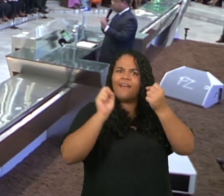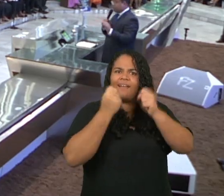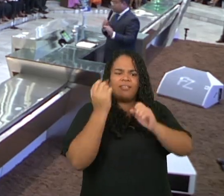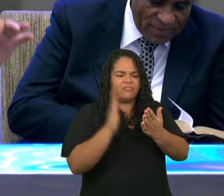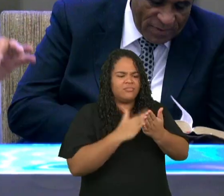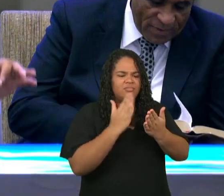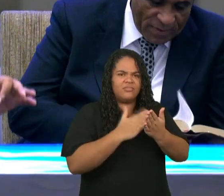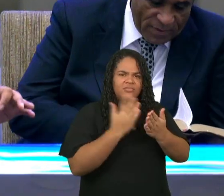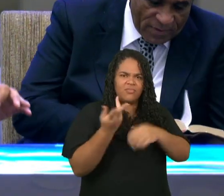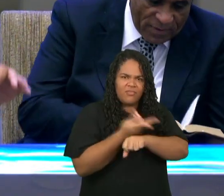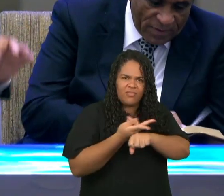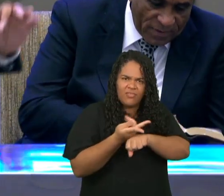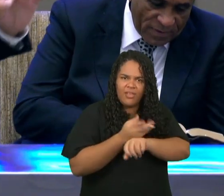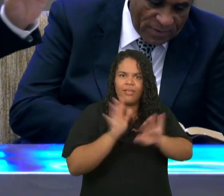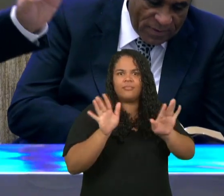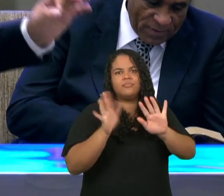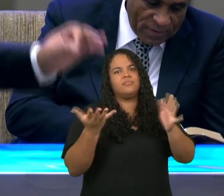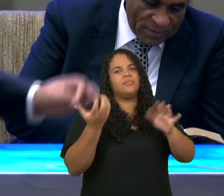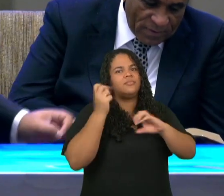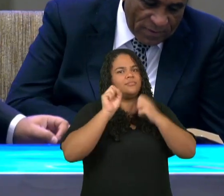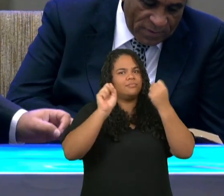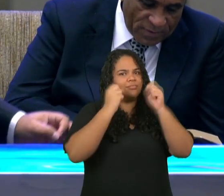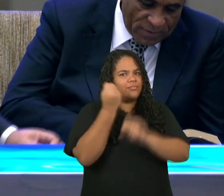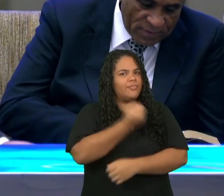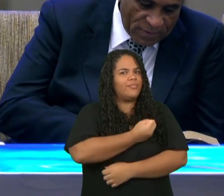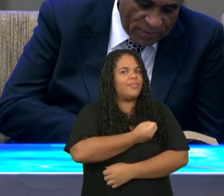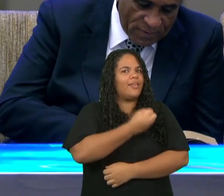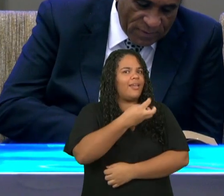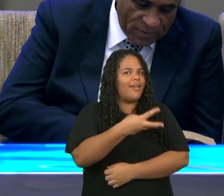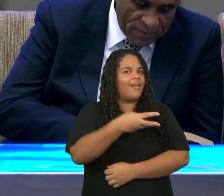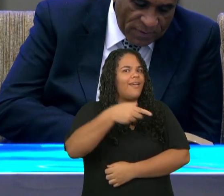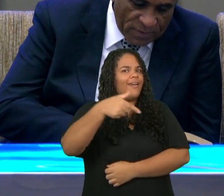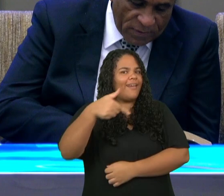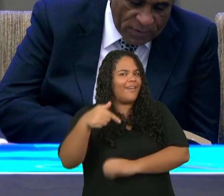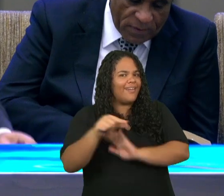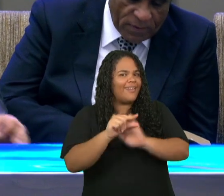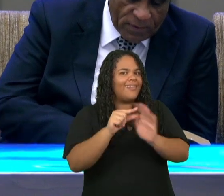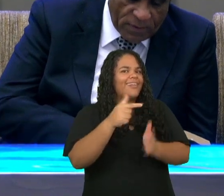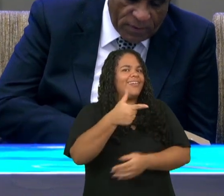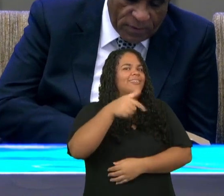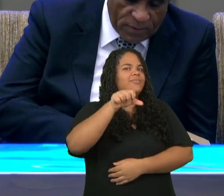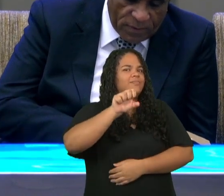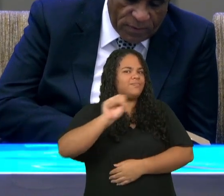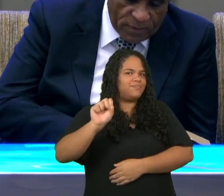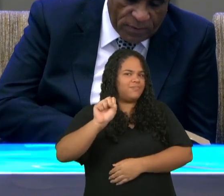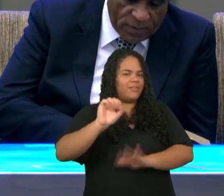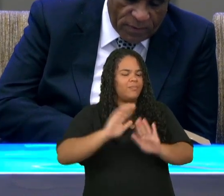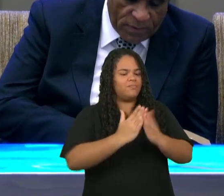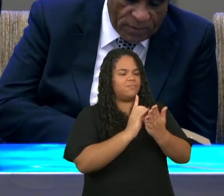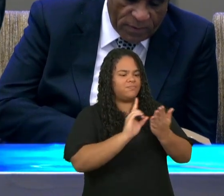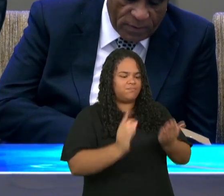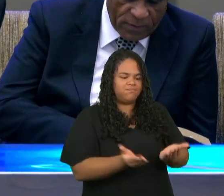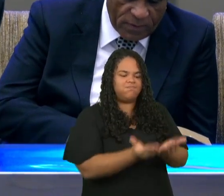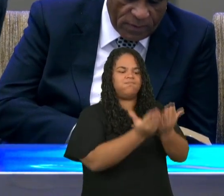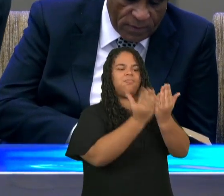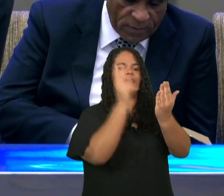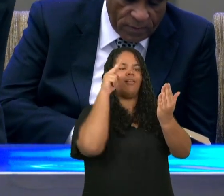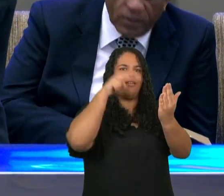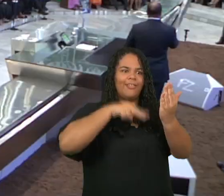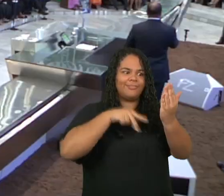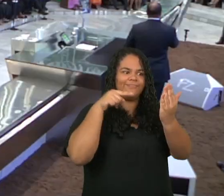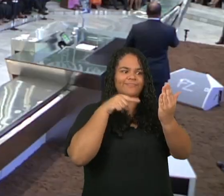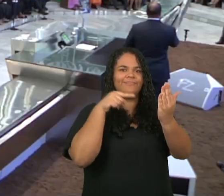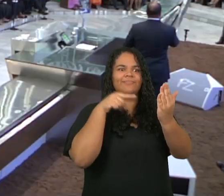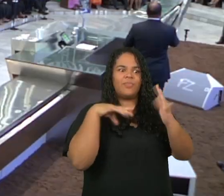Salmos 37 e 28. Acharam? Levanta a Bíblia para ler. Um, lá em